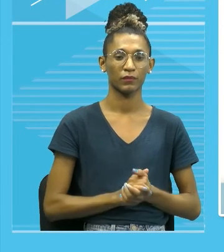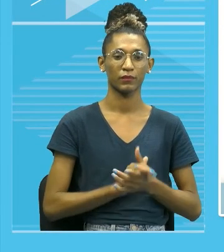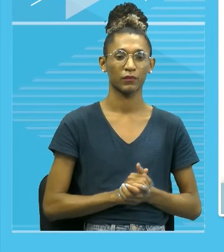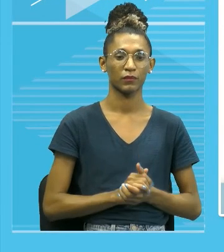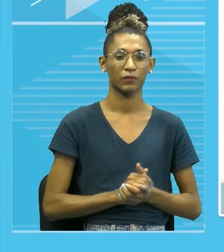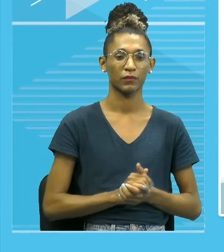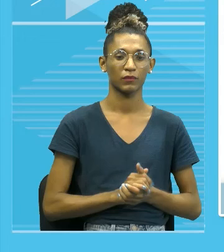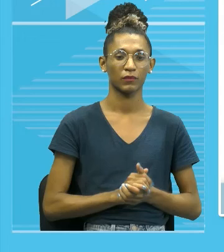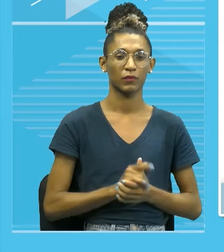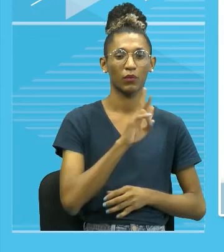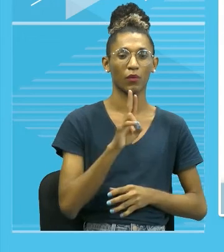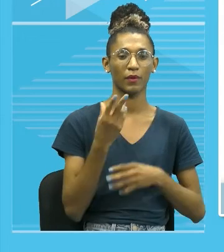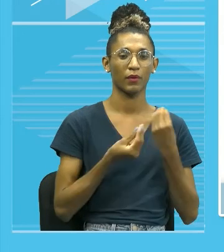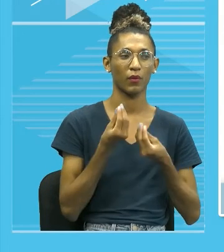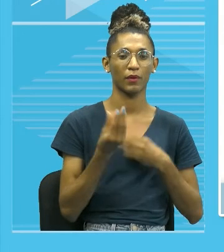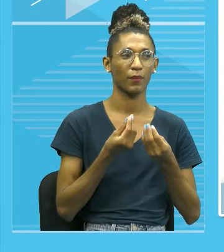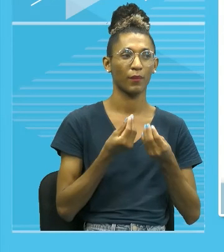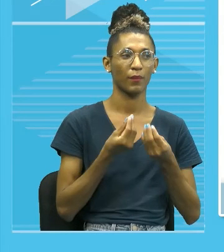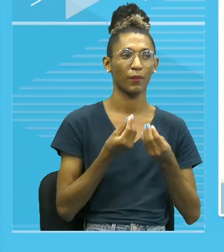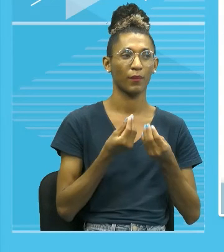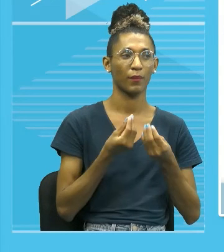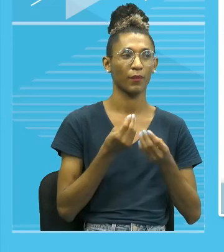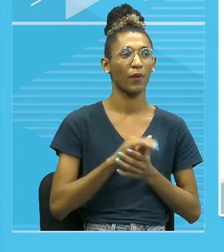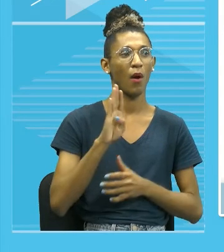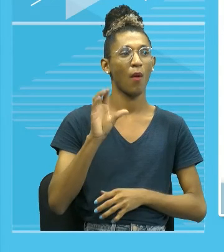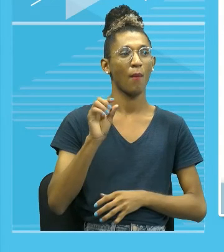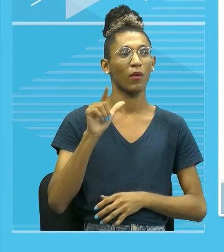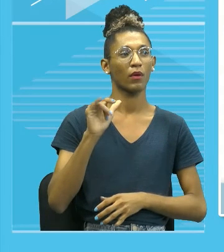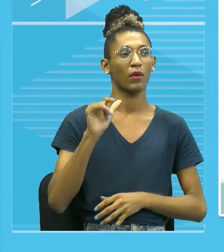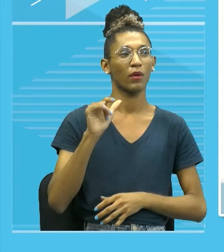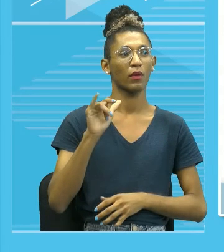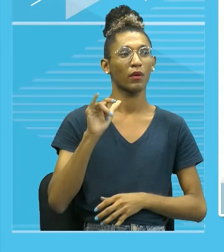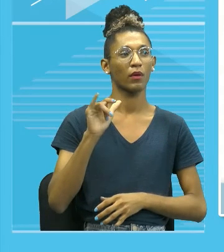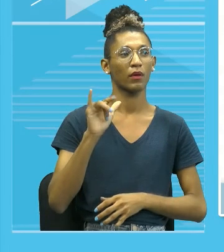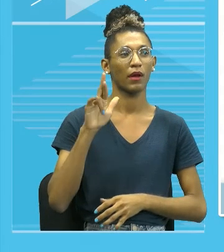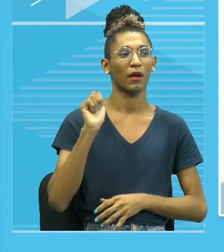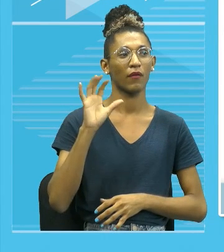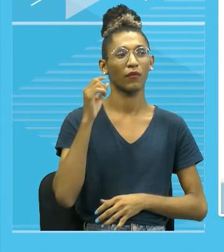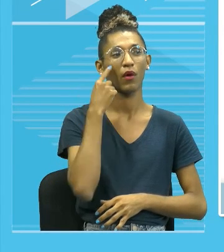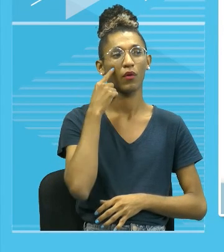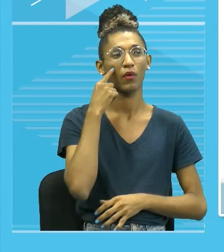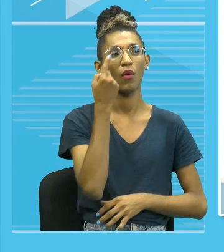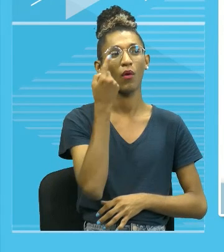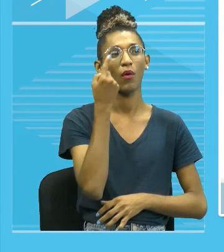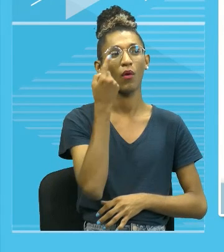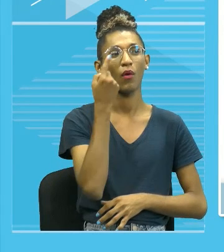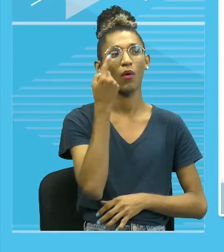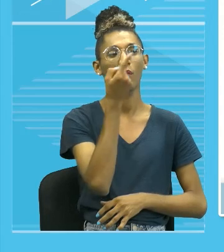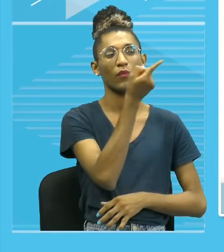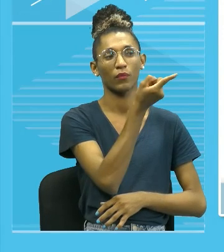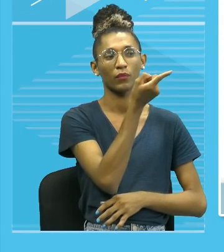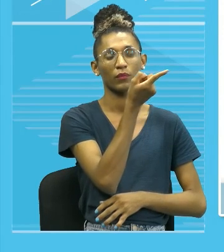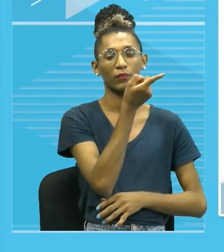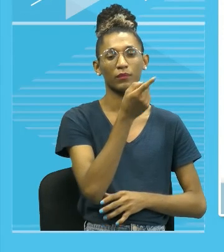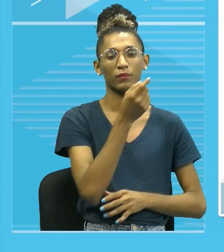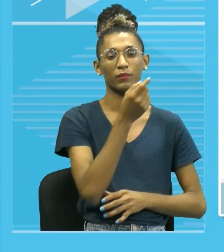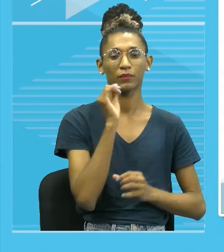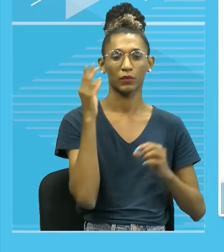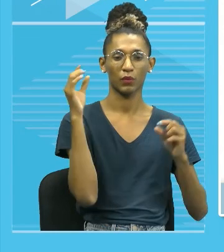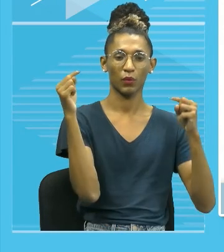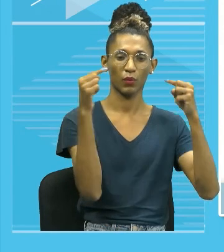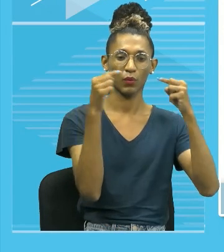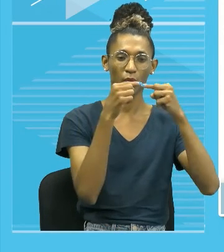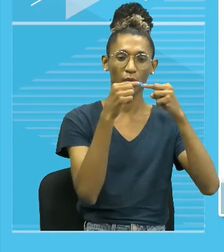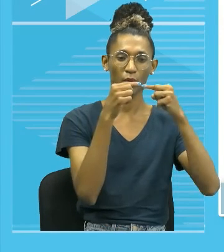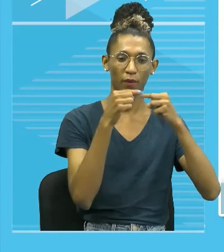Como é que é o nome mesmo bolígrafo um bolígrafo então eu coloco aqui o número 1 é